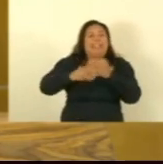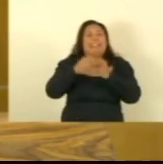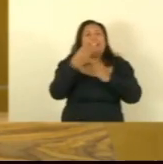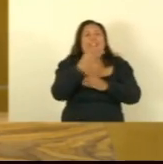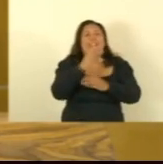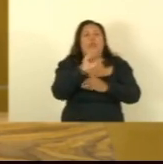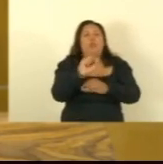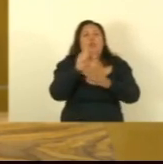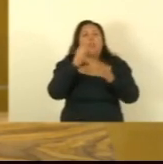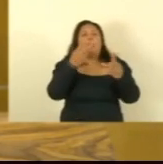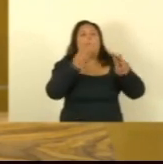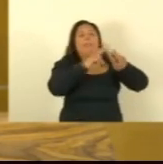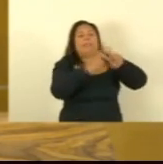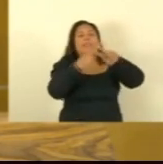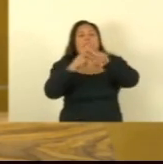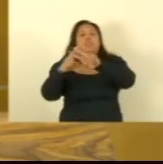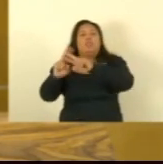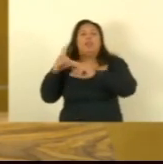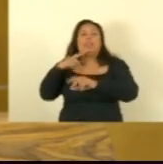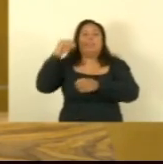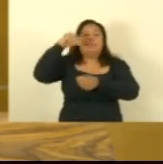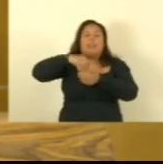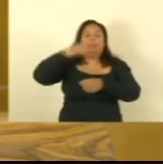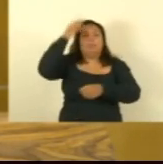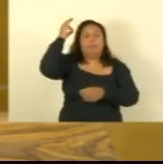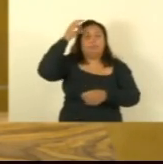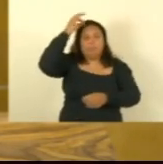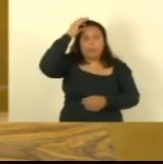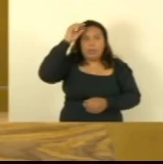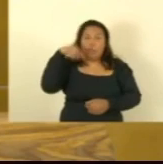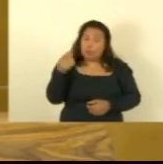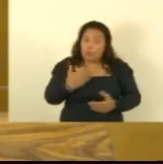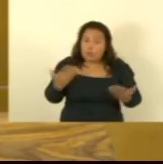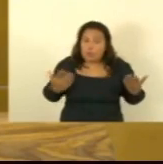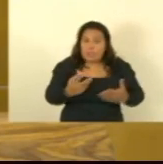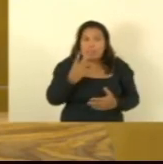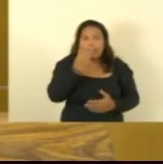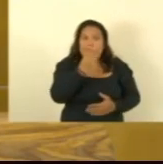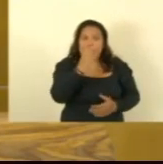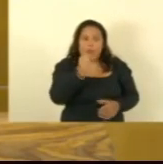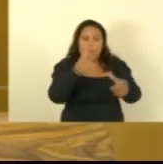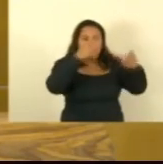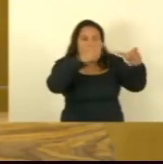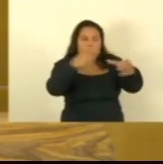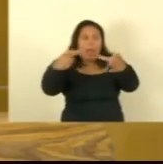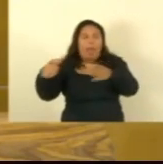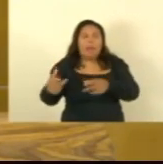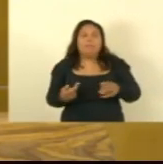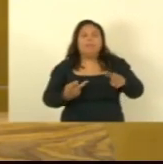38 presídios que nós temos no Estado do Espírito Santo. Nós temos exatamente 38 presídios, né, e apenas 9